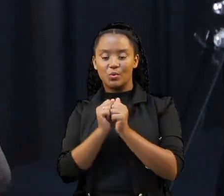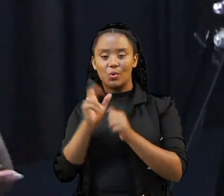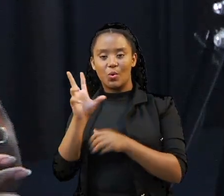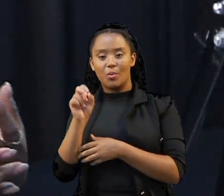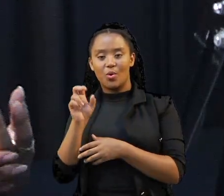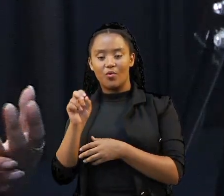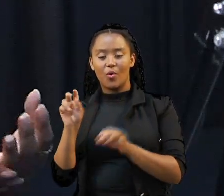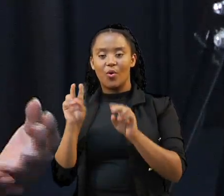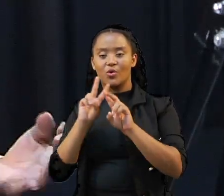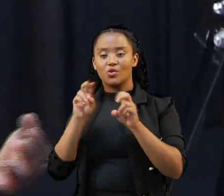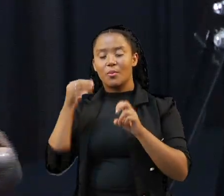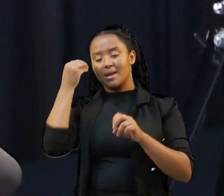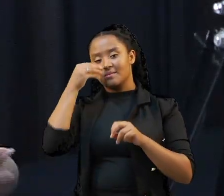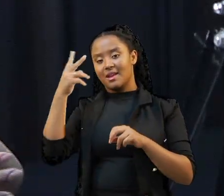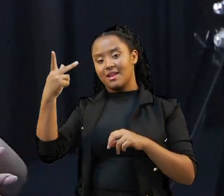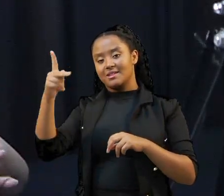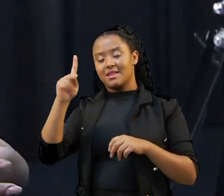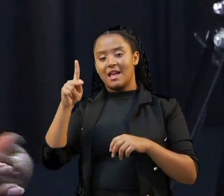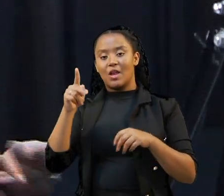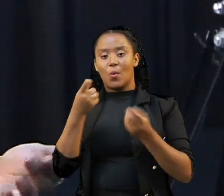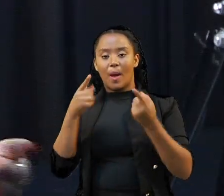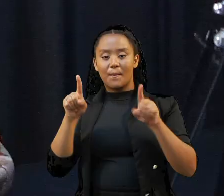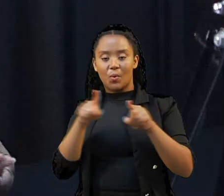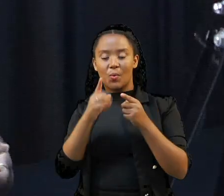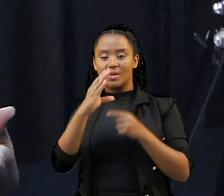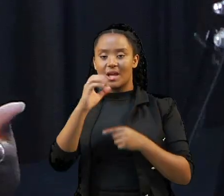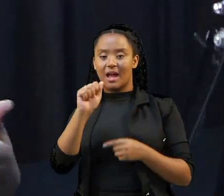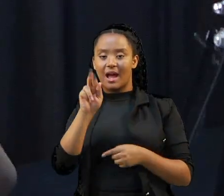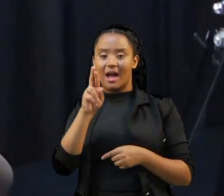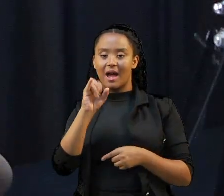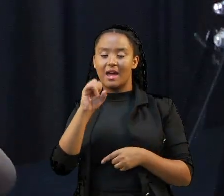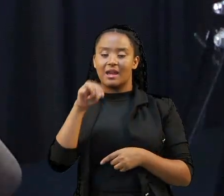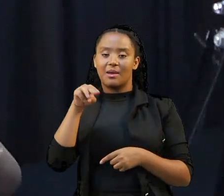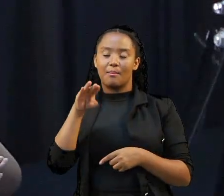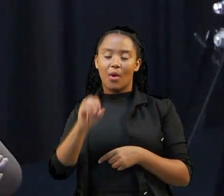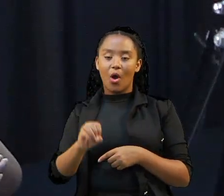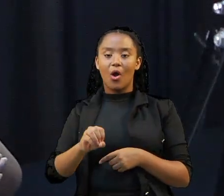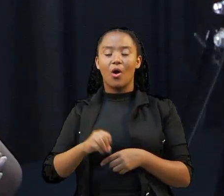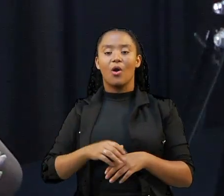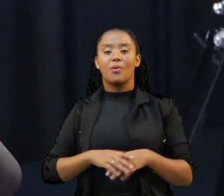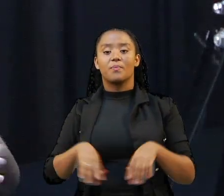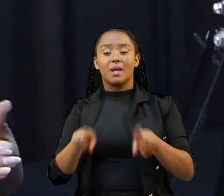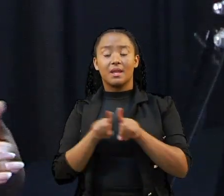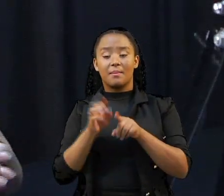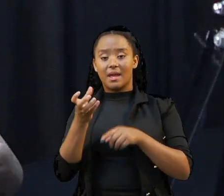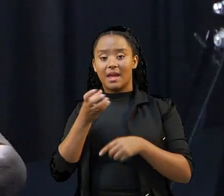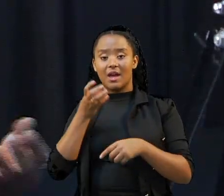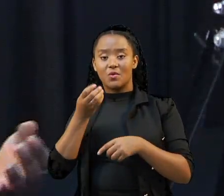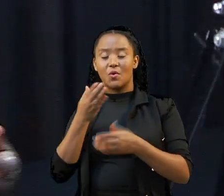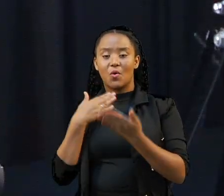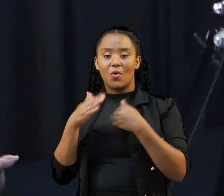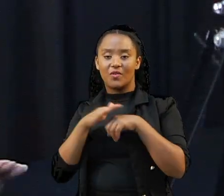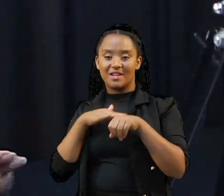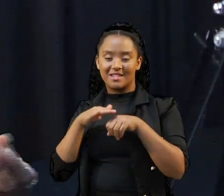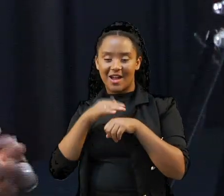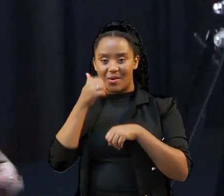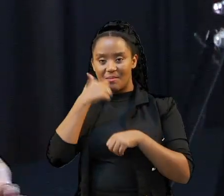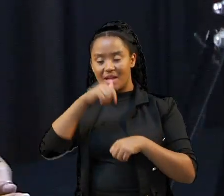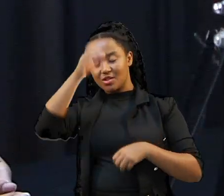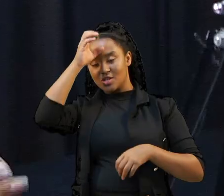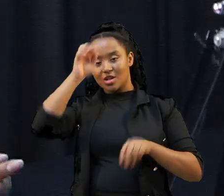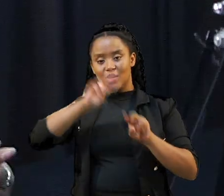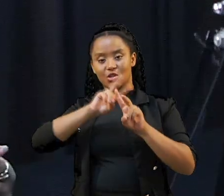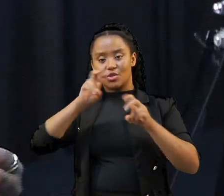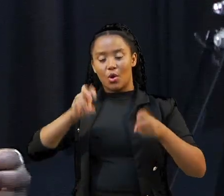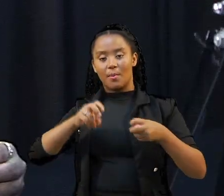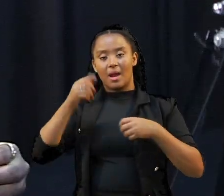assim, da vivência dele do carimbó, documentar mais coisa. E das minhas tias também da questão da culinária, da